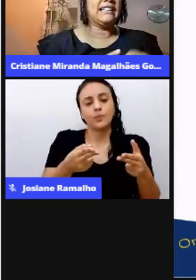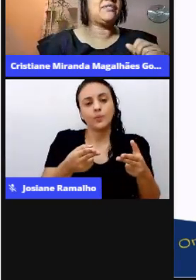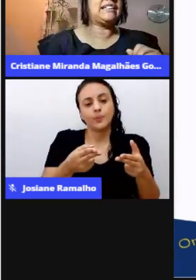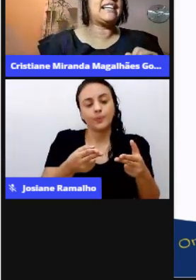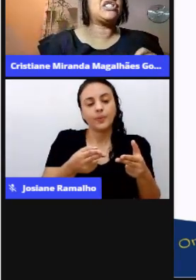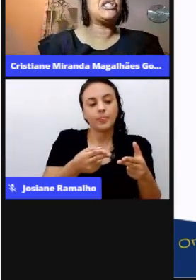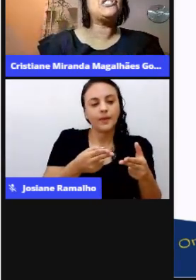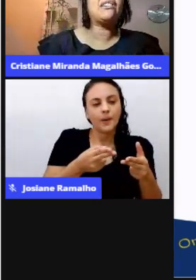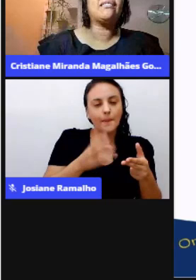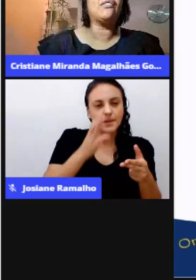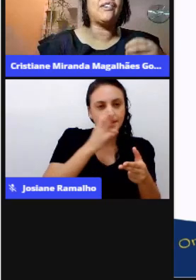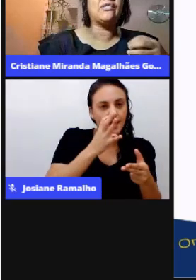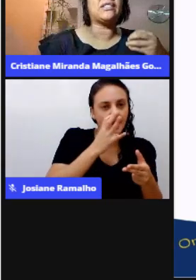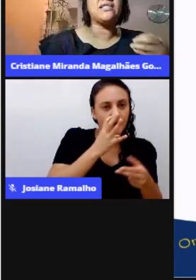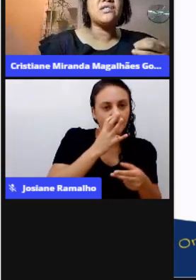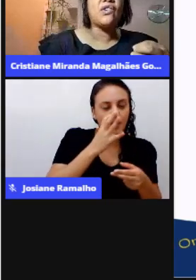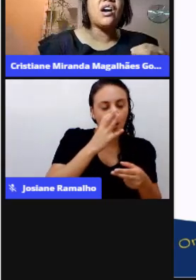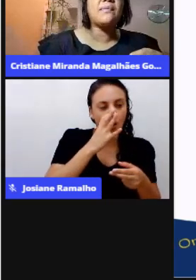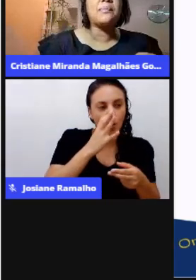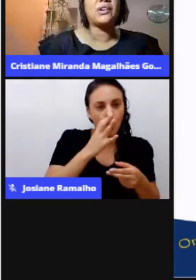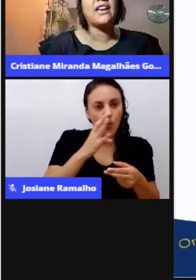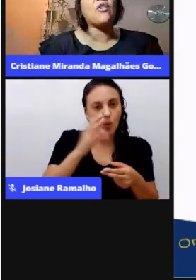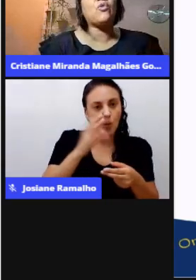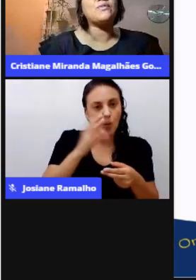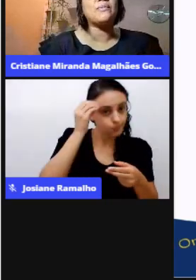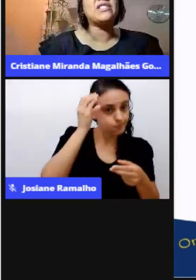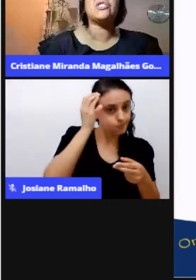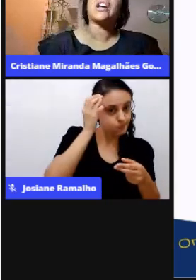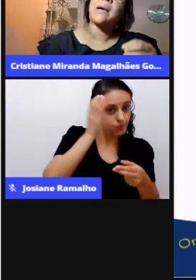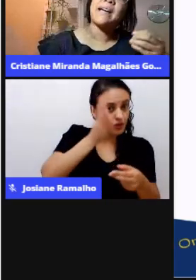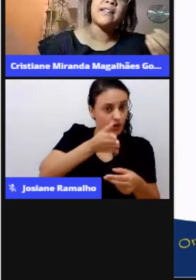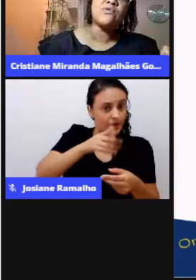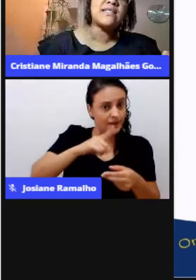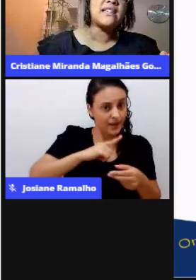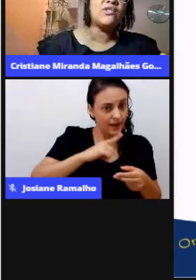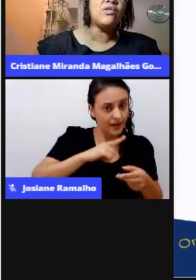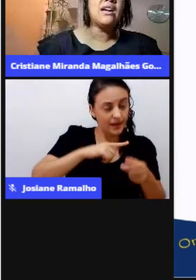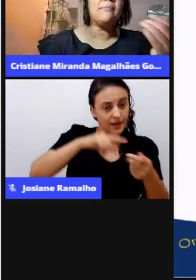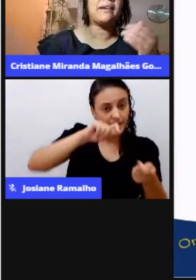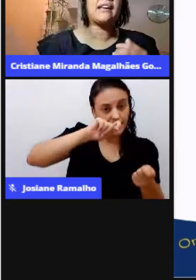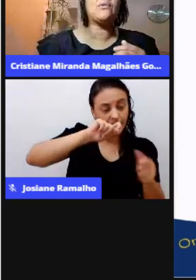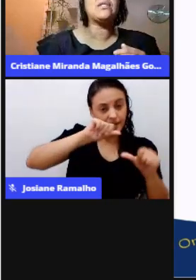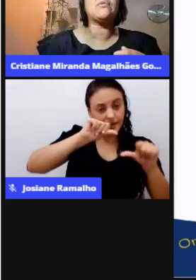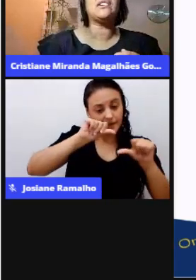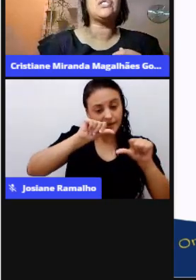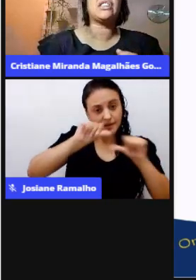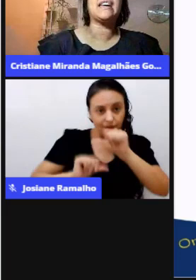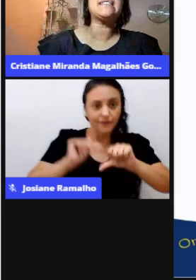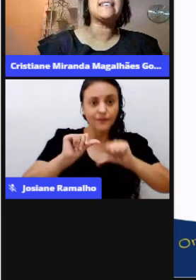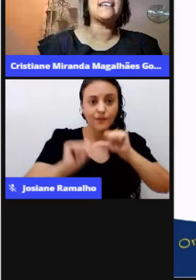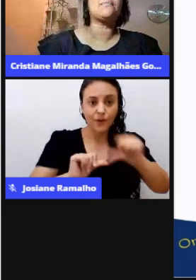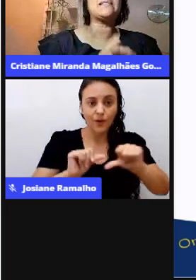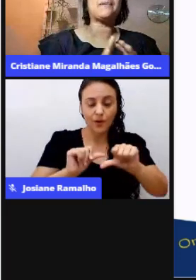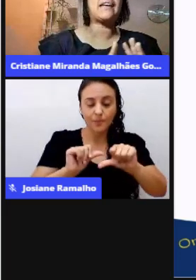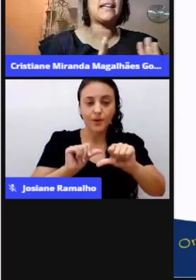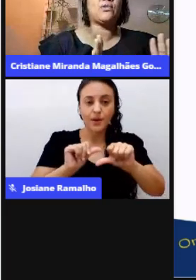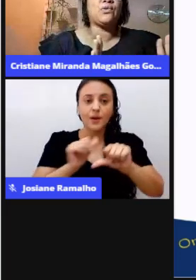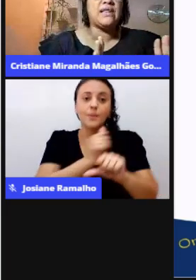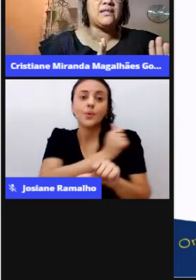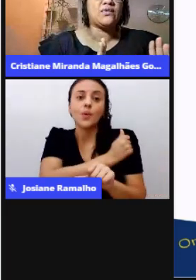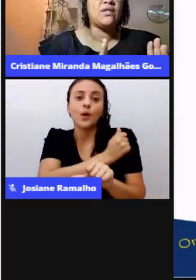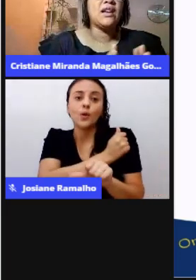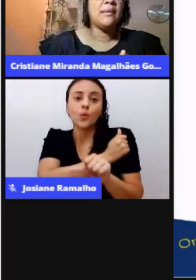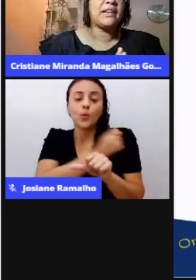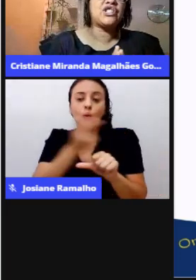transforma, na verdade, eu falo transforma, porque em alguns momentos a gente acaba reduzindo para que o estudante tenha acesso. Mas para que